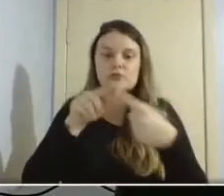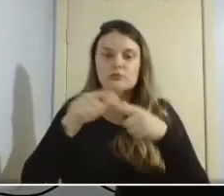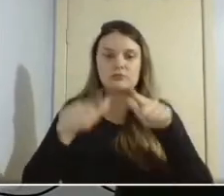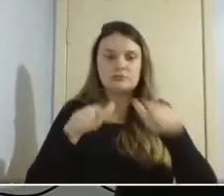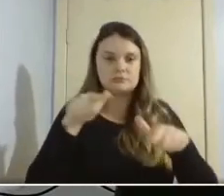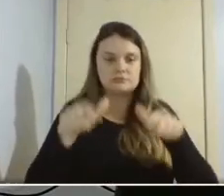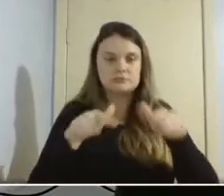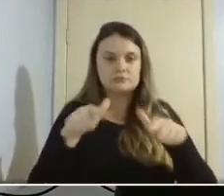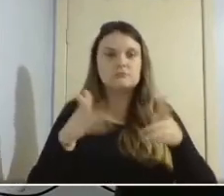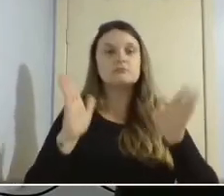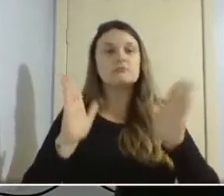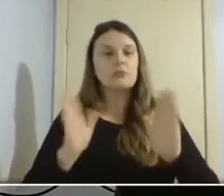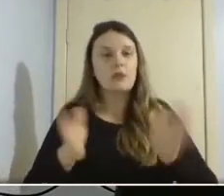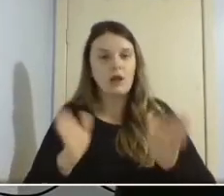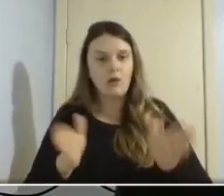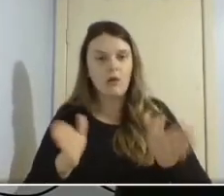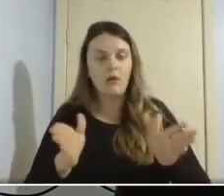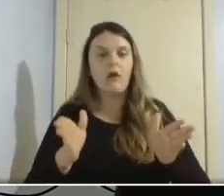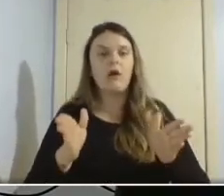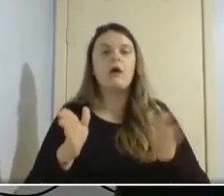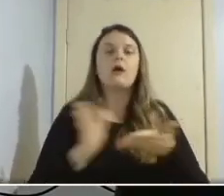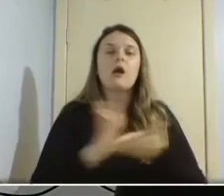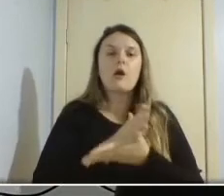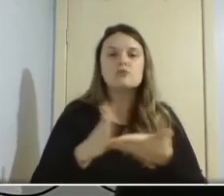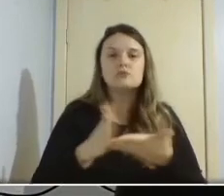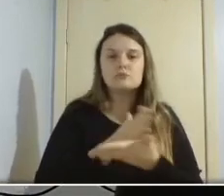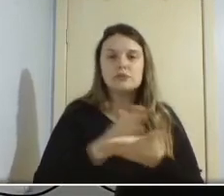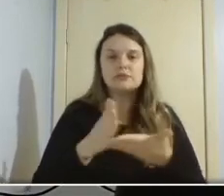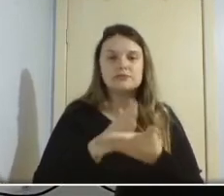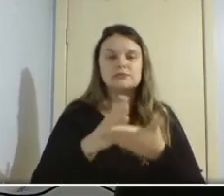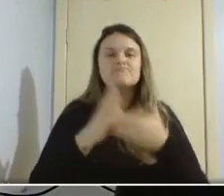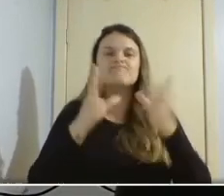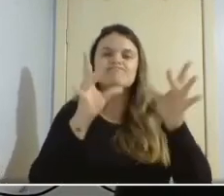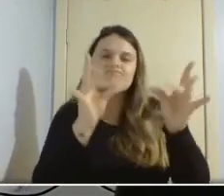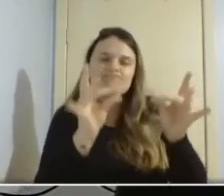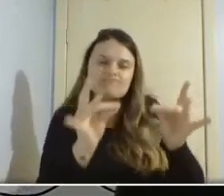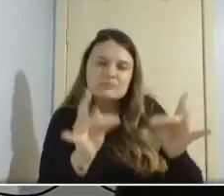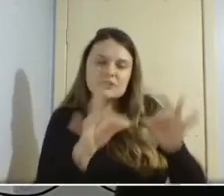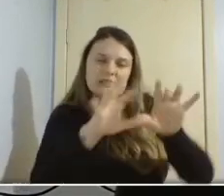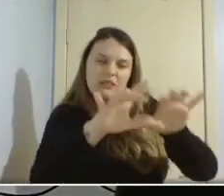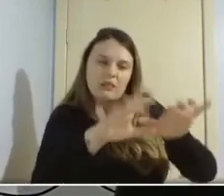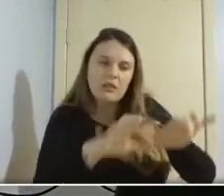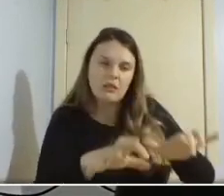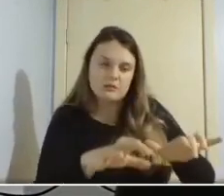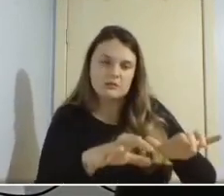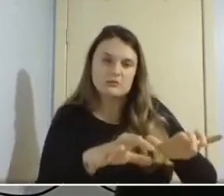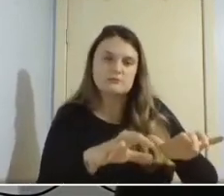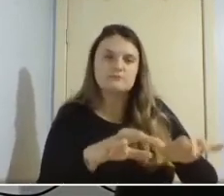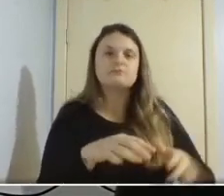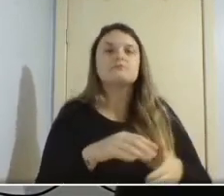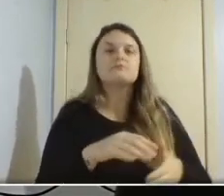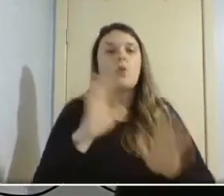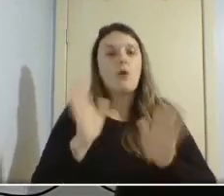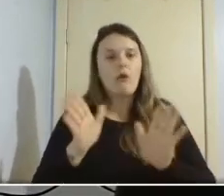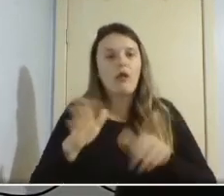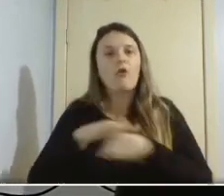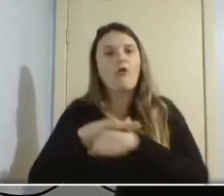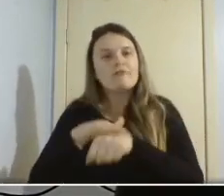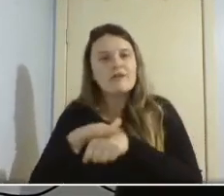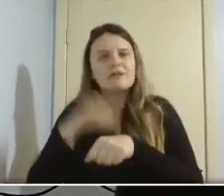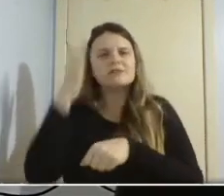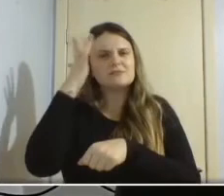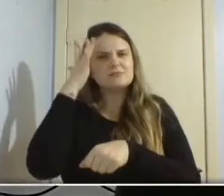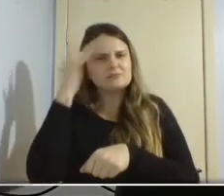temos, inclusive, talvez algumas adequações na redação. Então, a gente vai conversando a partir de amanhã. Eu quero fazer